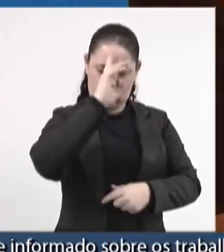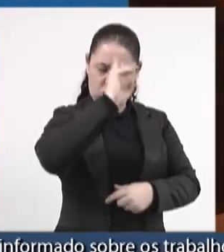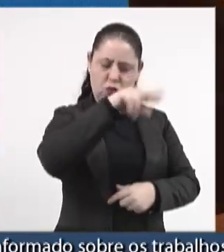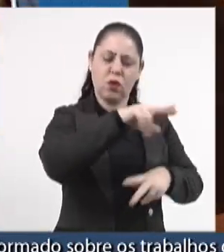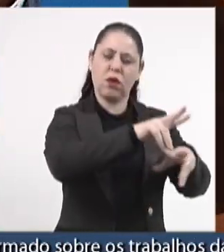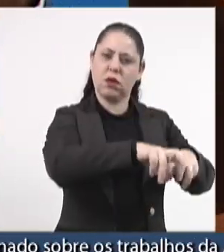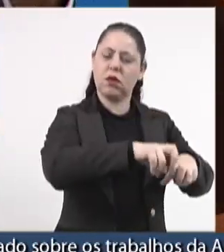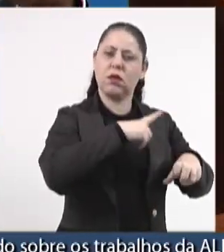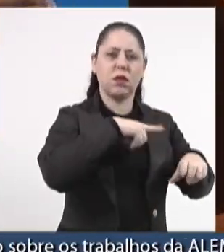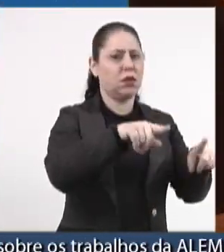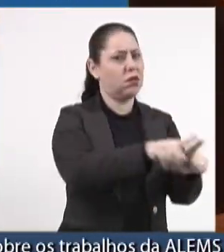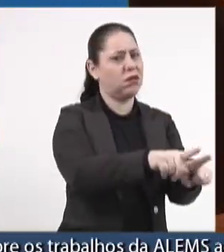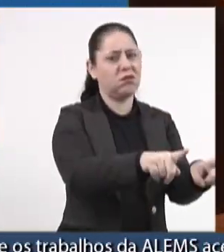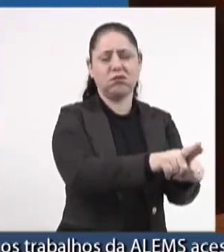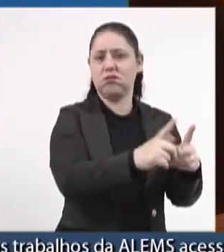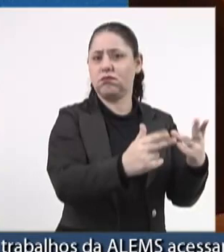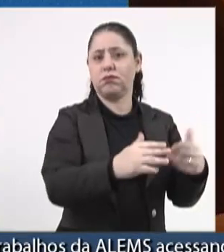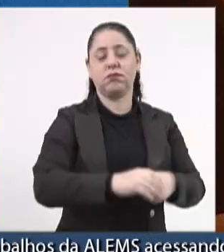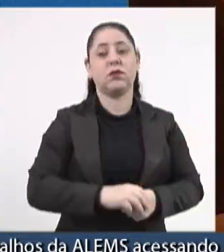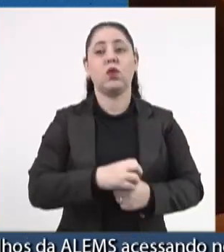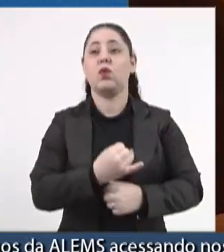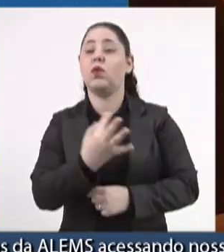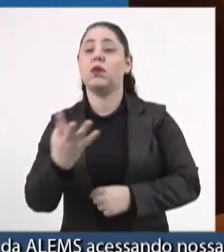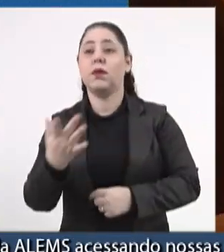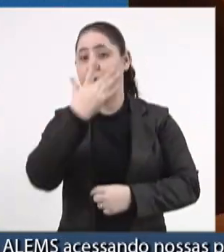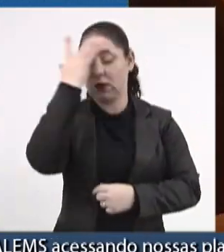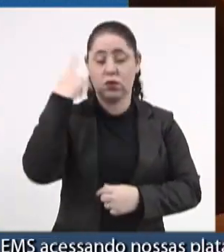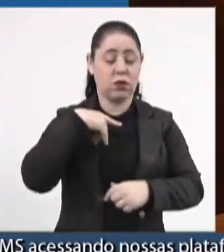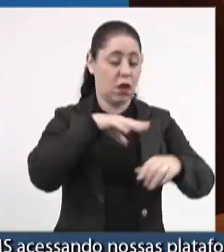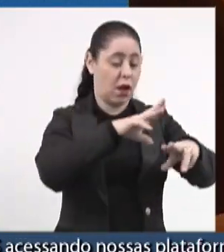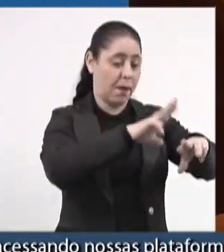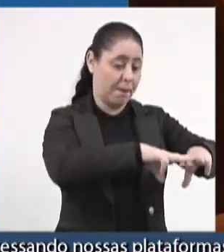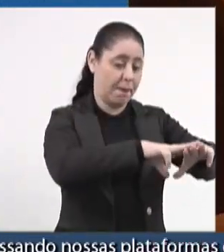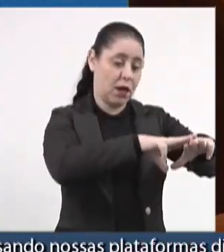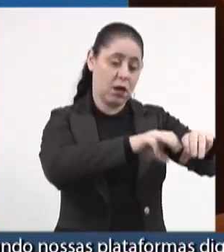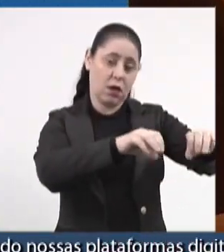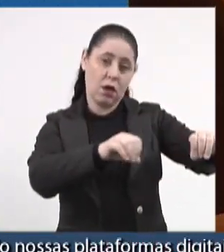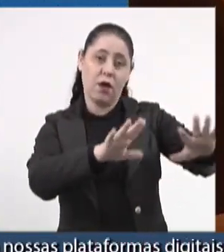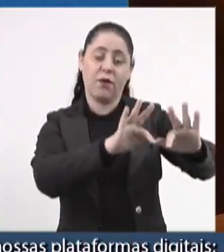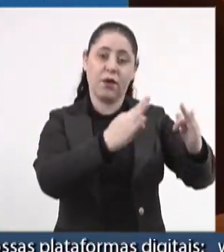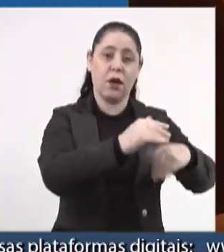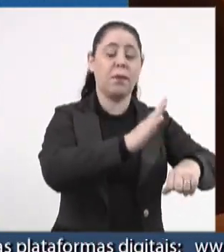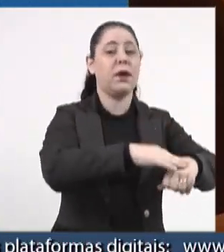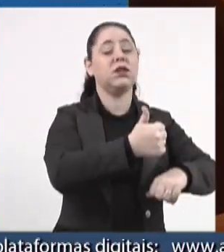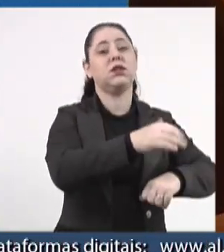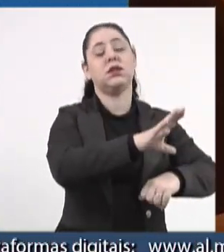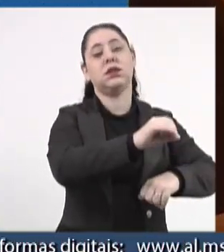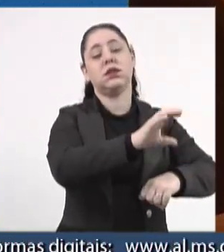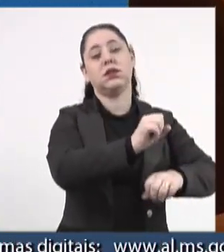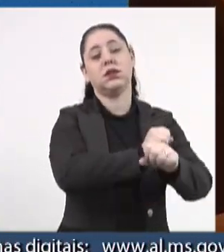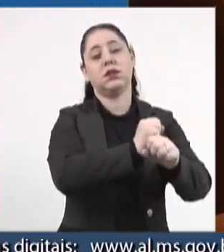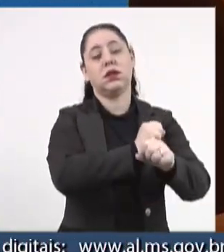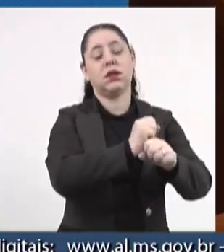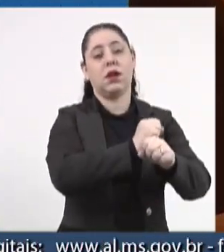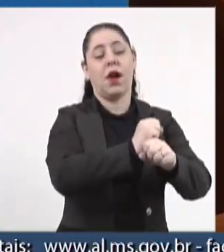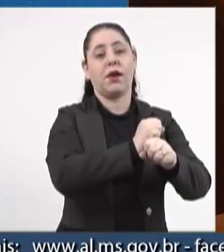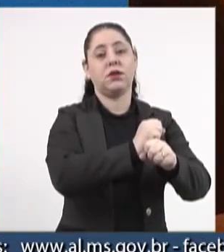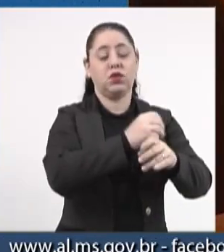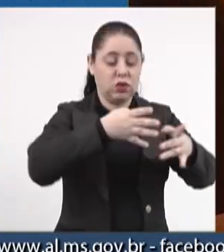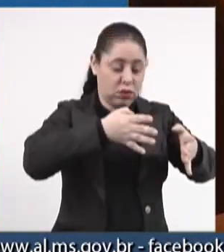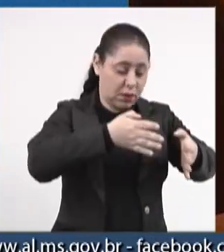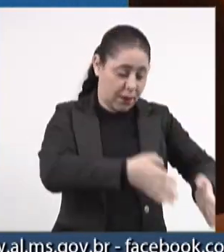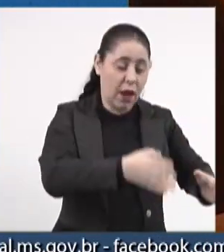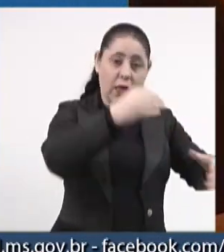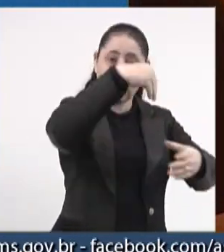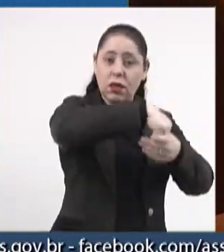também tem. Quantas pessoas tem em Maracaju, que está lá a família há mais de 100 anos, que o cemitério é dentro da